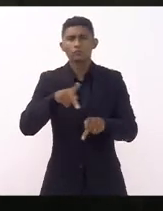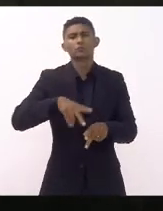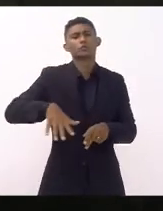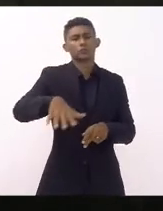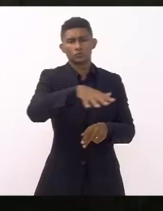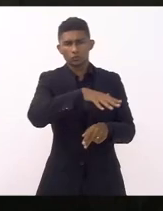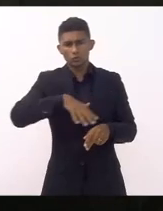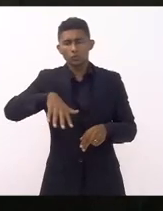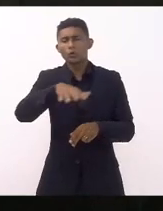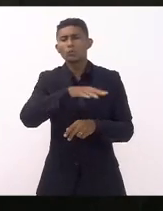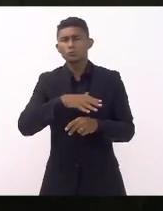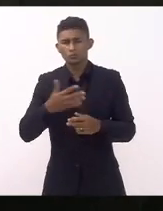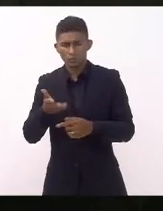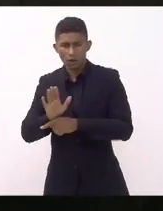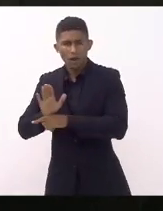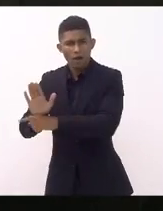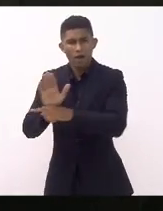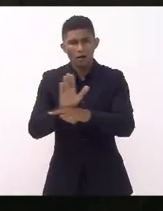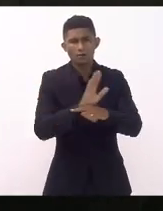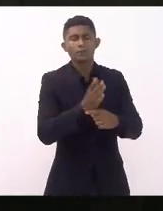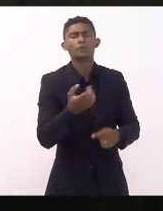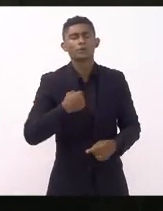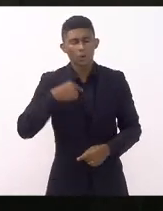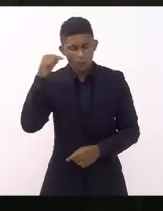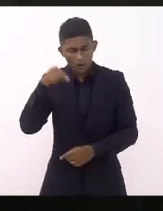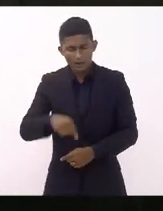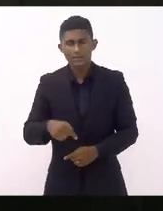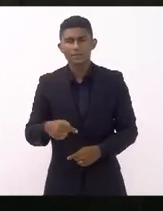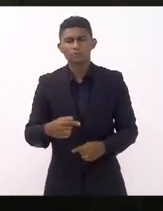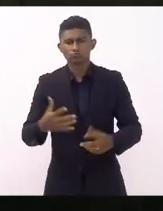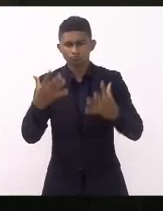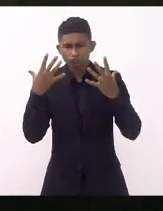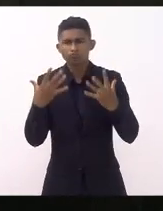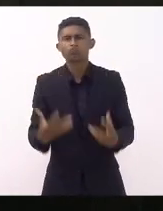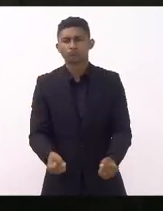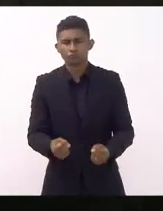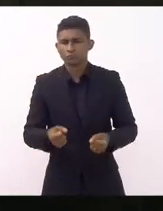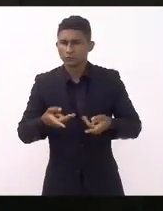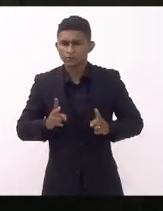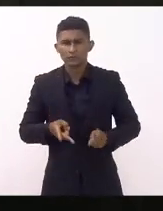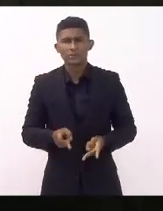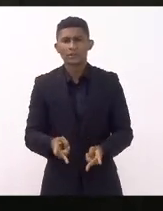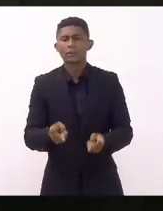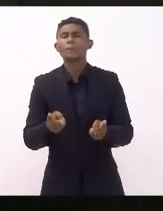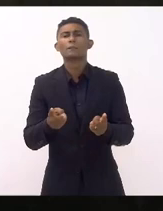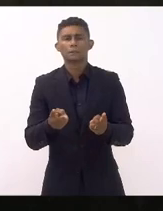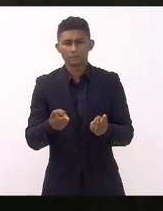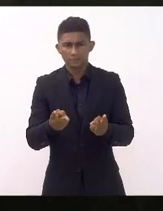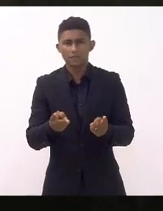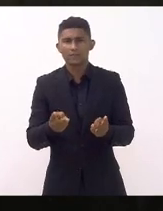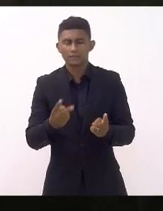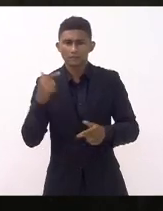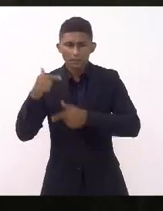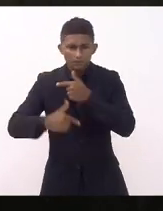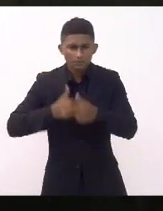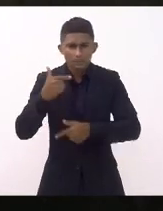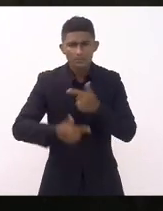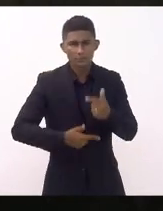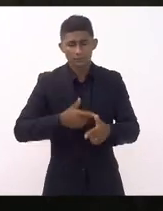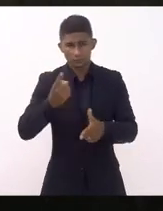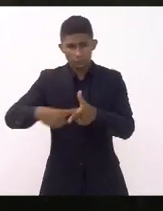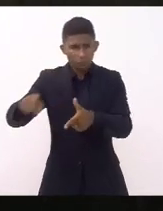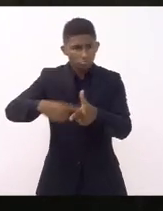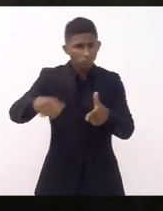e coloco aqui, não é, o meu mandato à disposição para que nós possamos trabalhar na solução